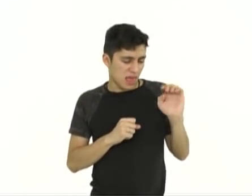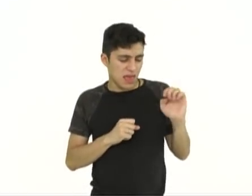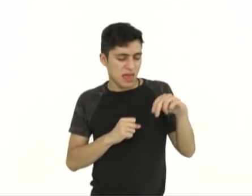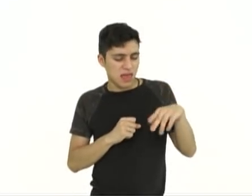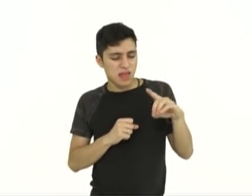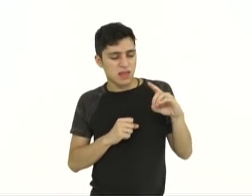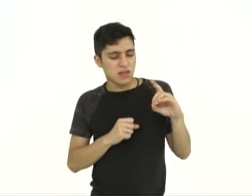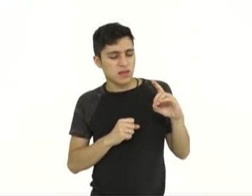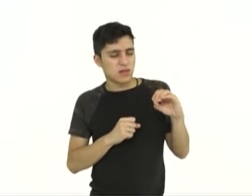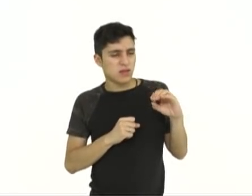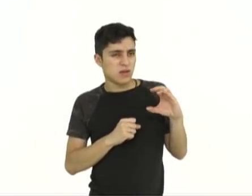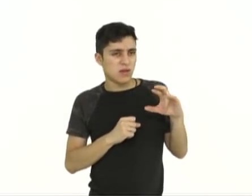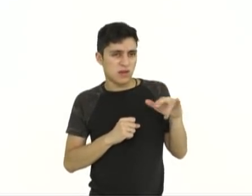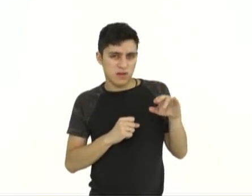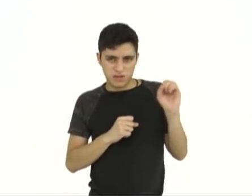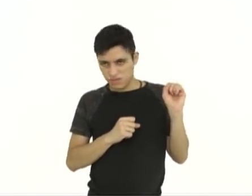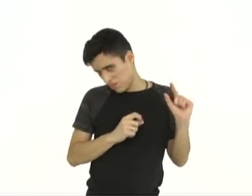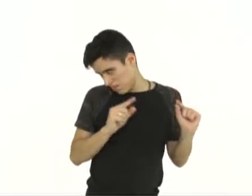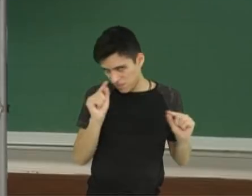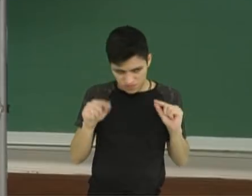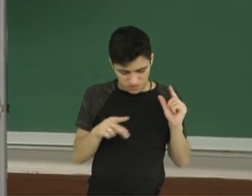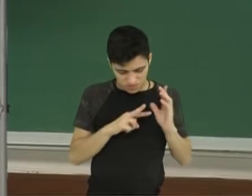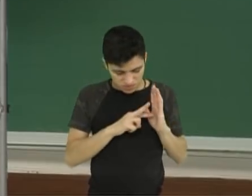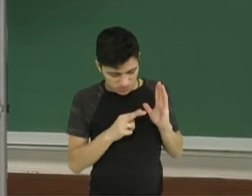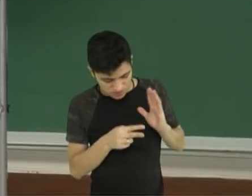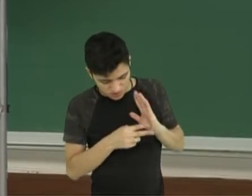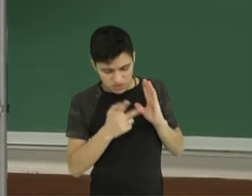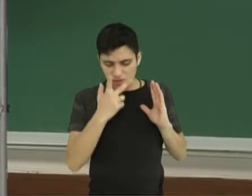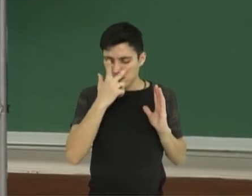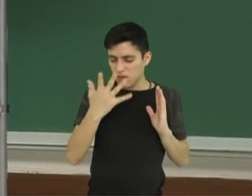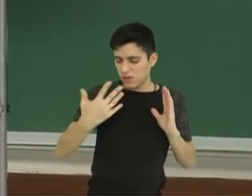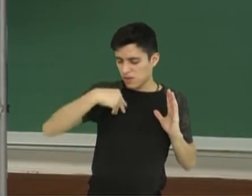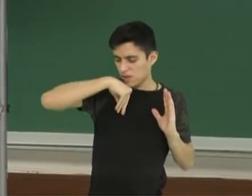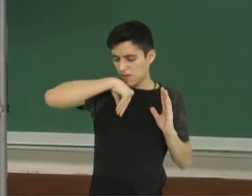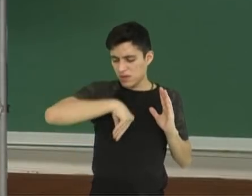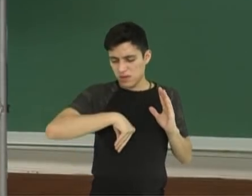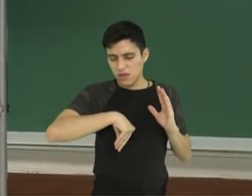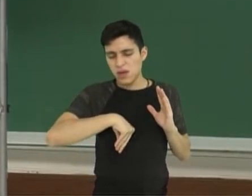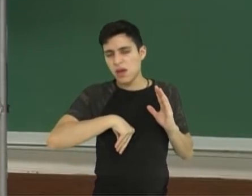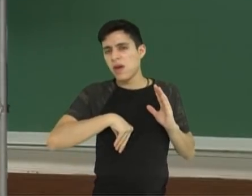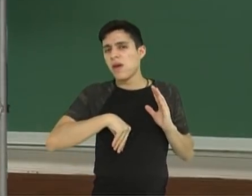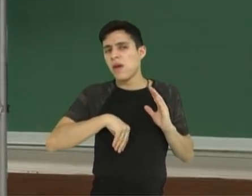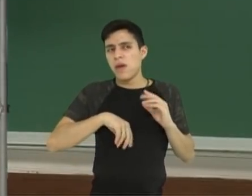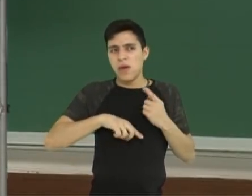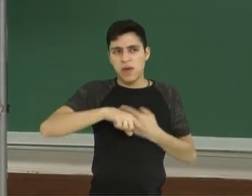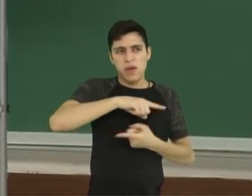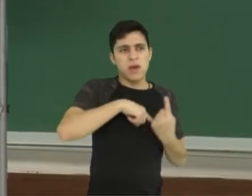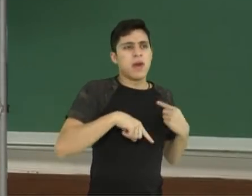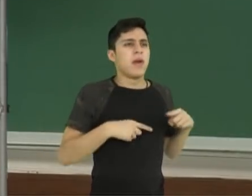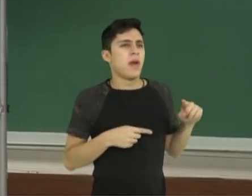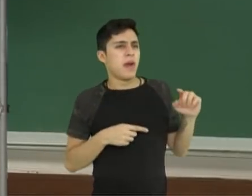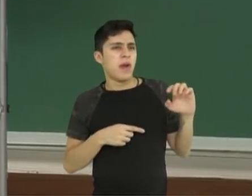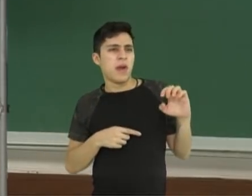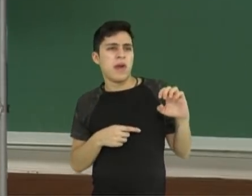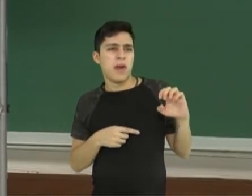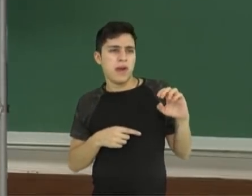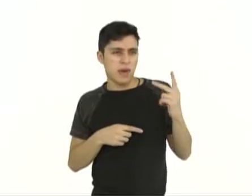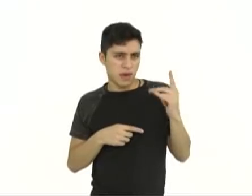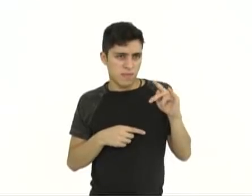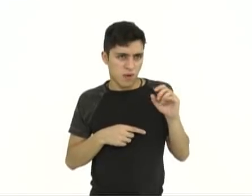que são endócrinas, ou seja, as substâncias ficam dentro do nosso corpo, como a hipófise, a